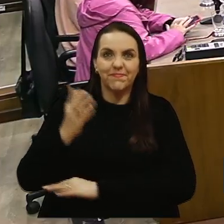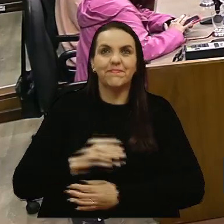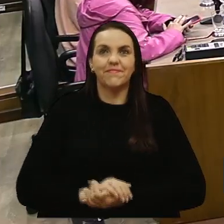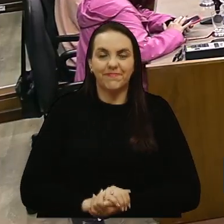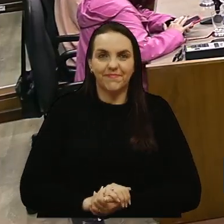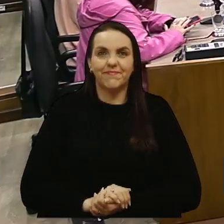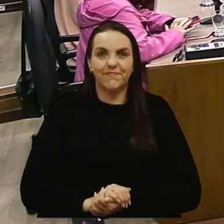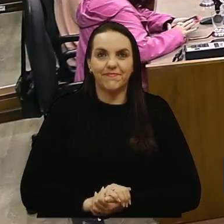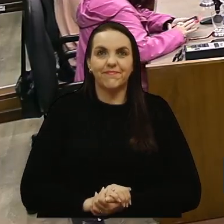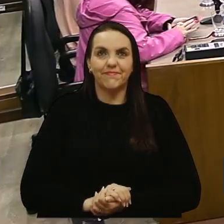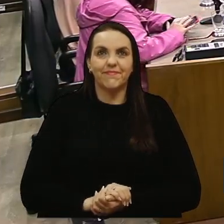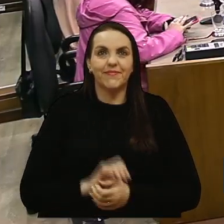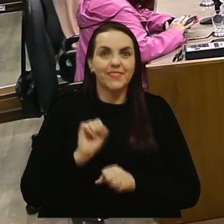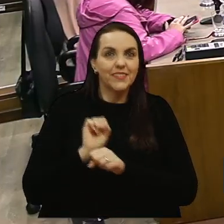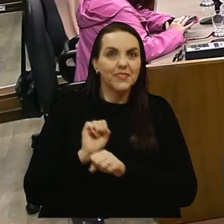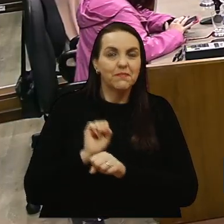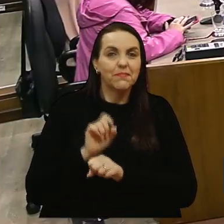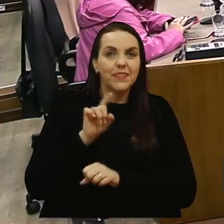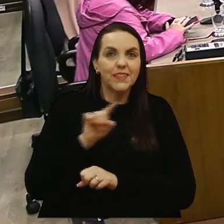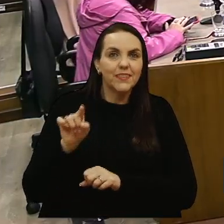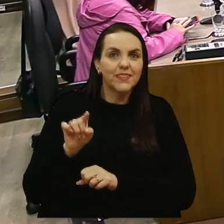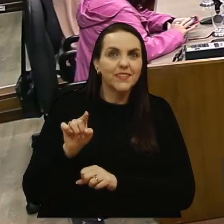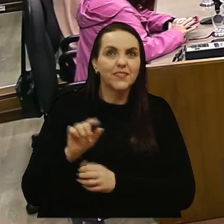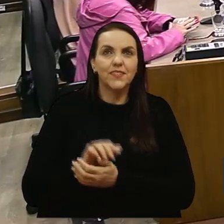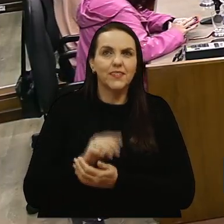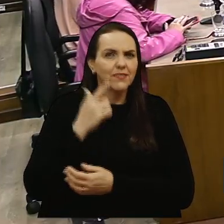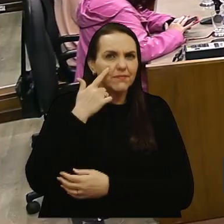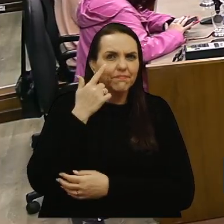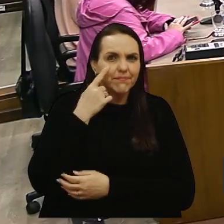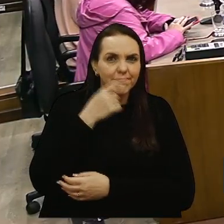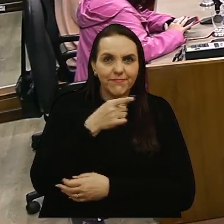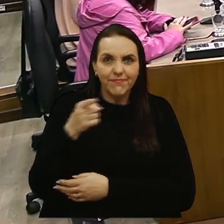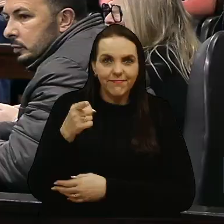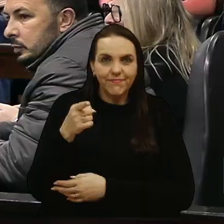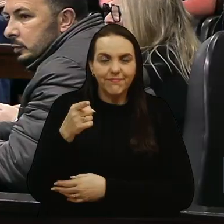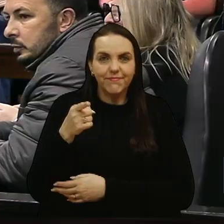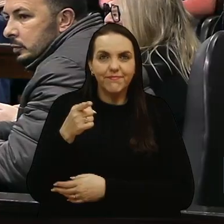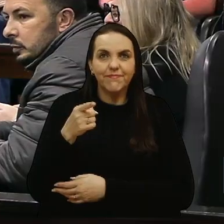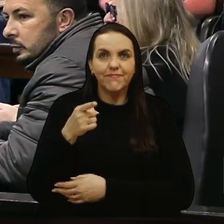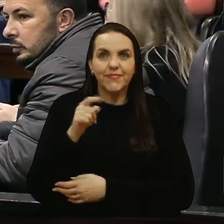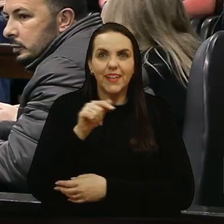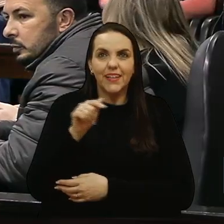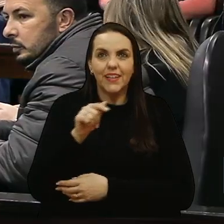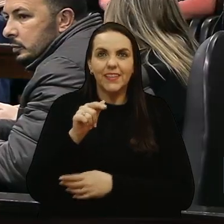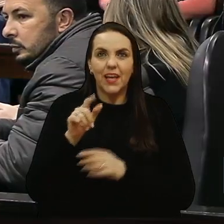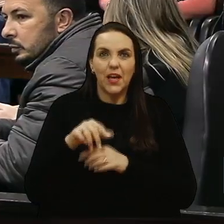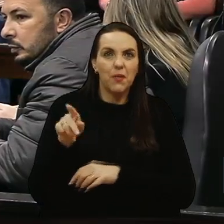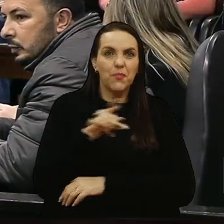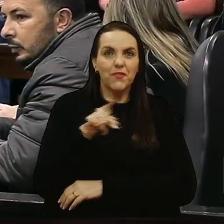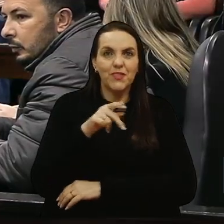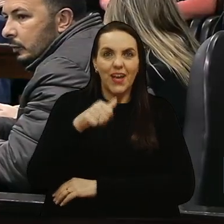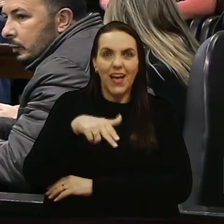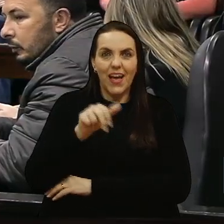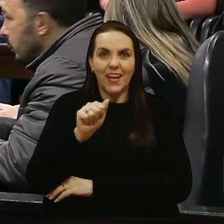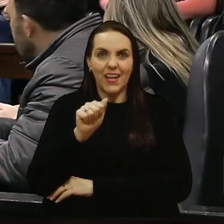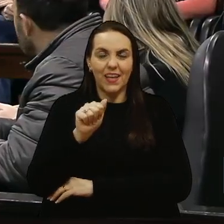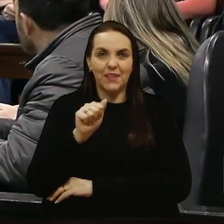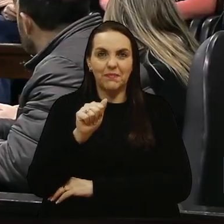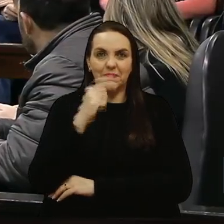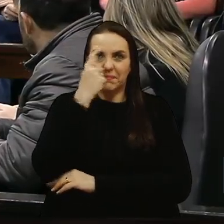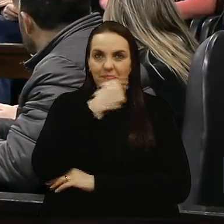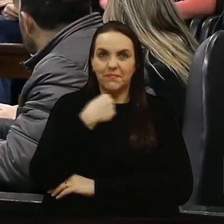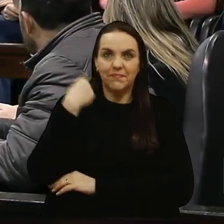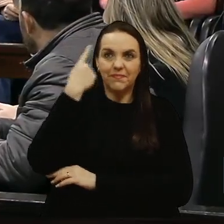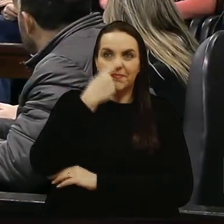Aí, eu só estou esperando a moça do... Eu não estou enxergando a moça dos outdoors aí da cidade, a prof. Ana, não sei, deve estar... Onde é que está